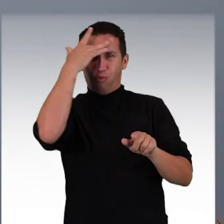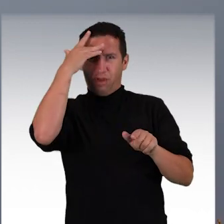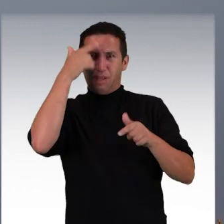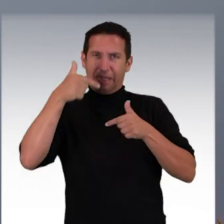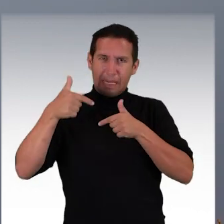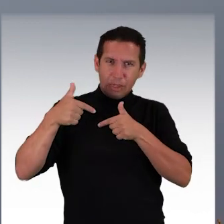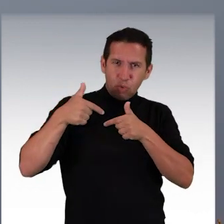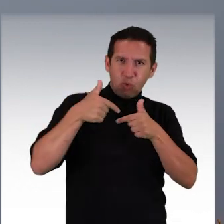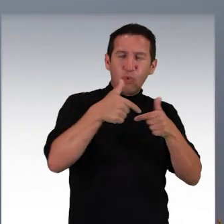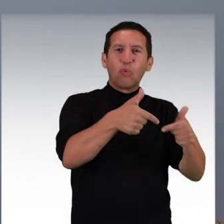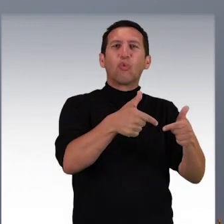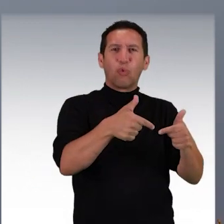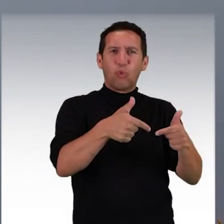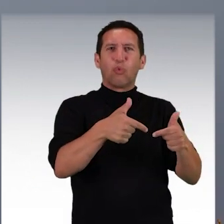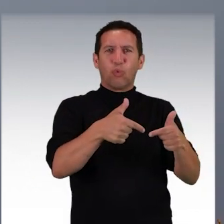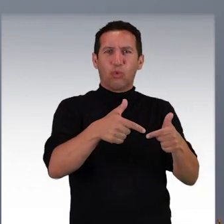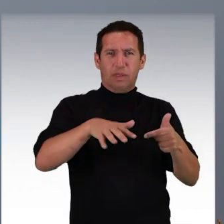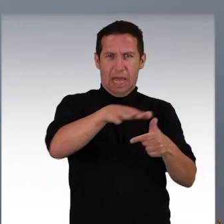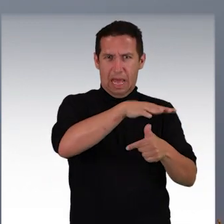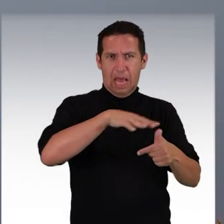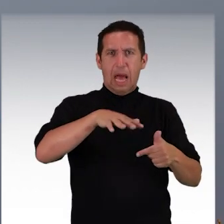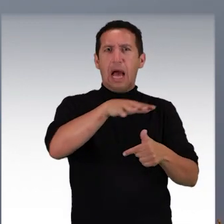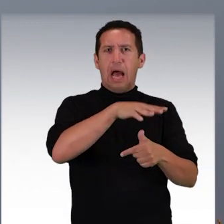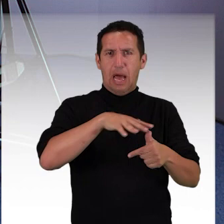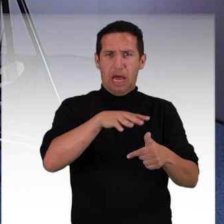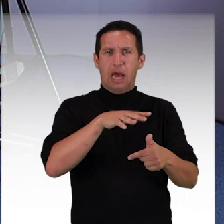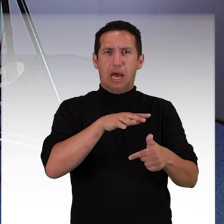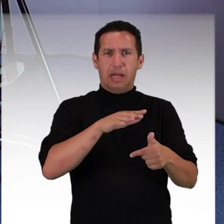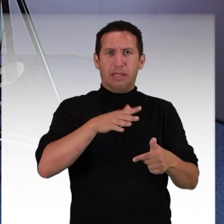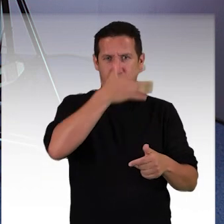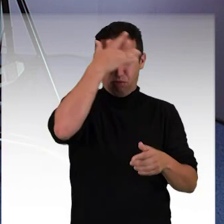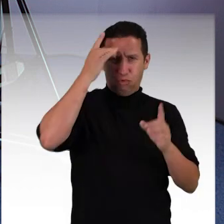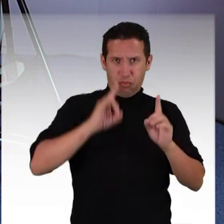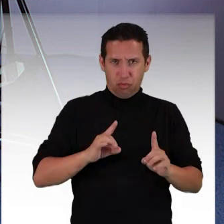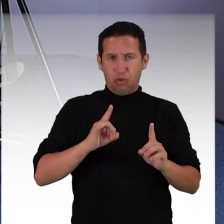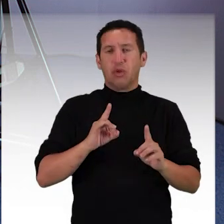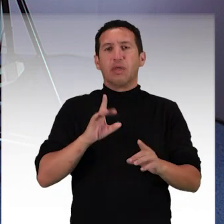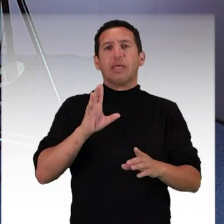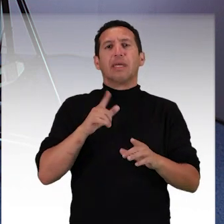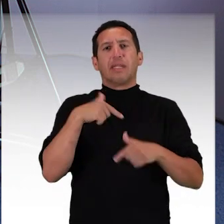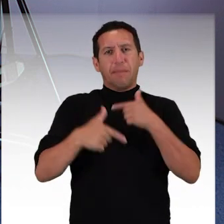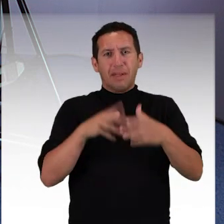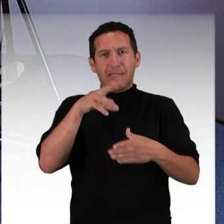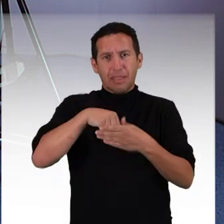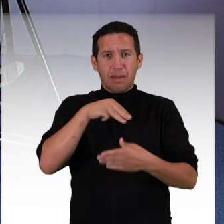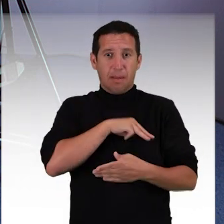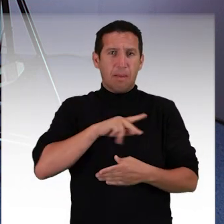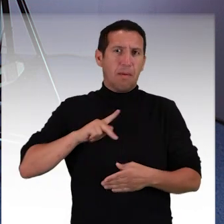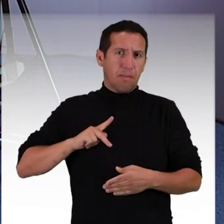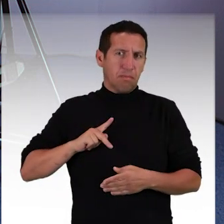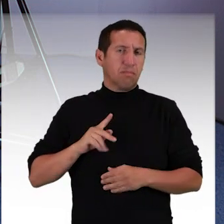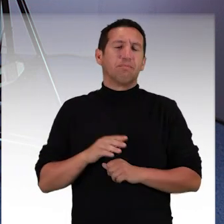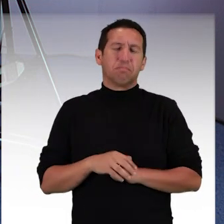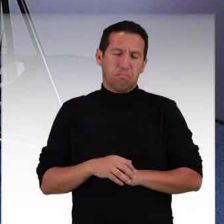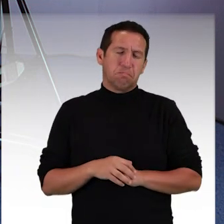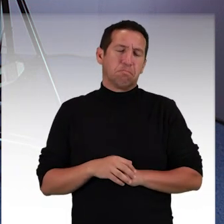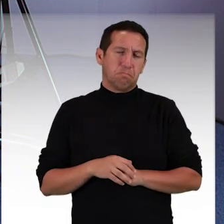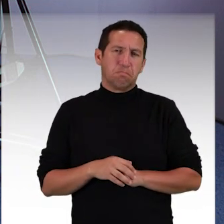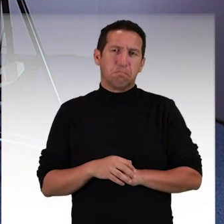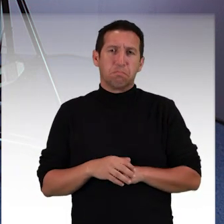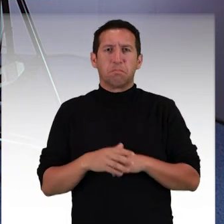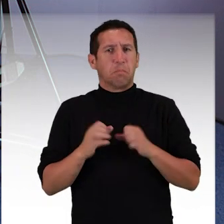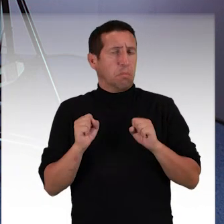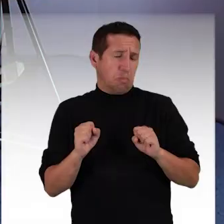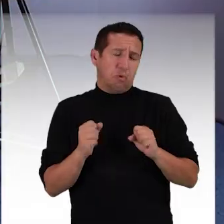de agente de atuação né agente político de transformação como Ministério Público eu vejo que